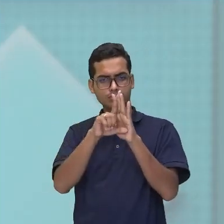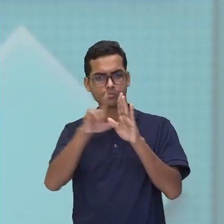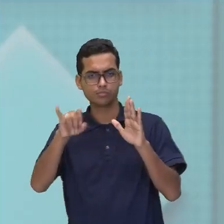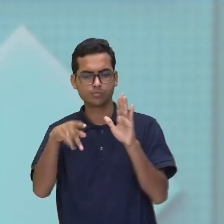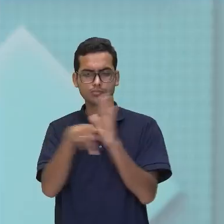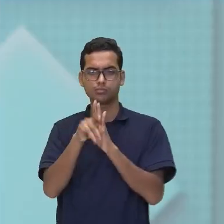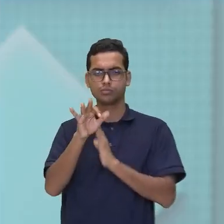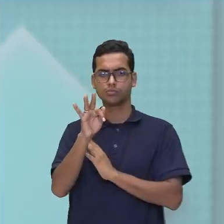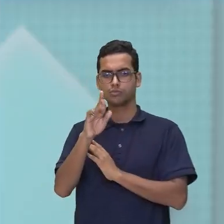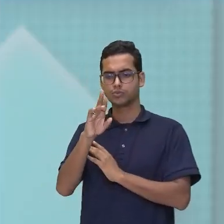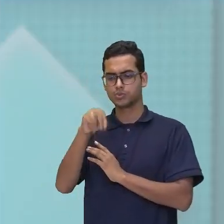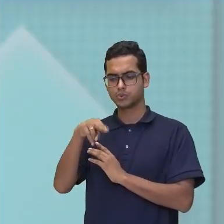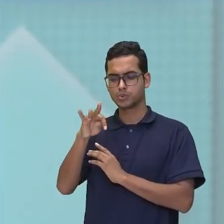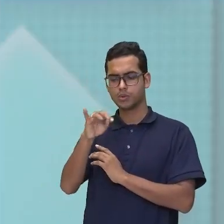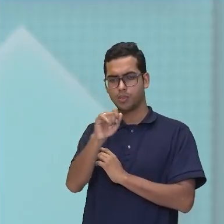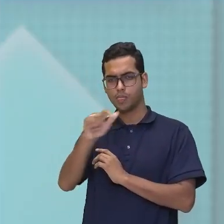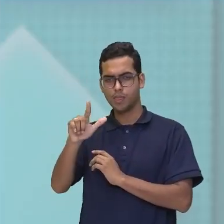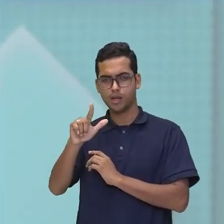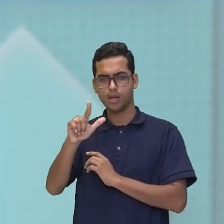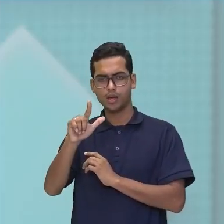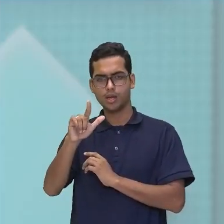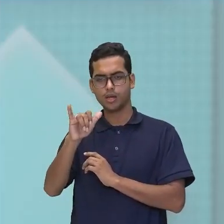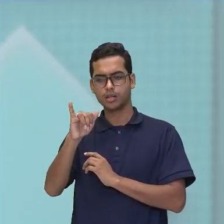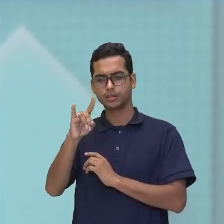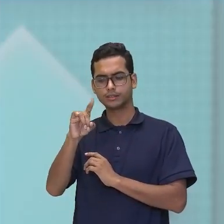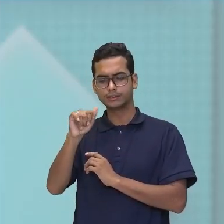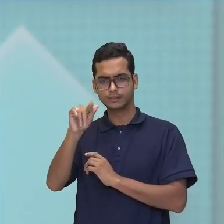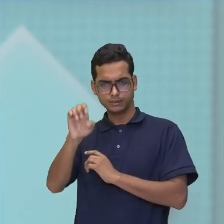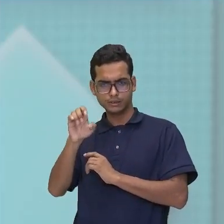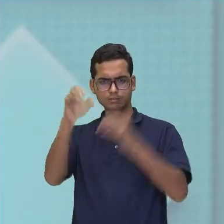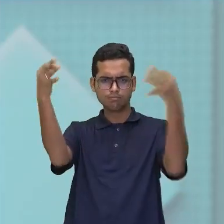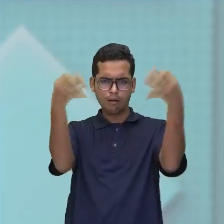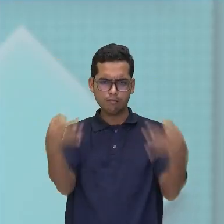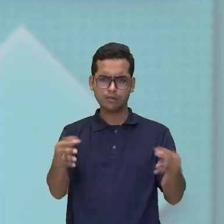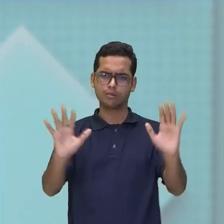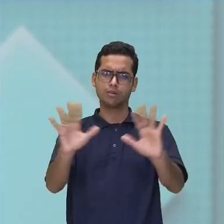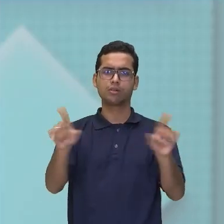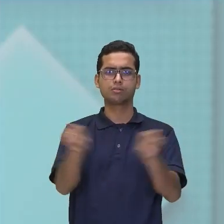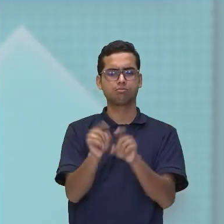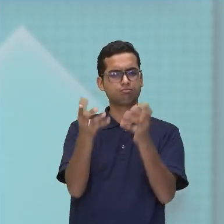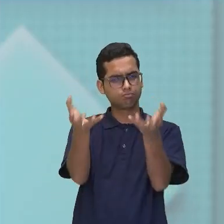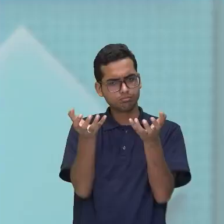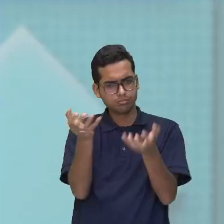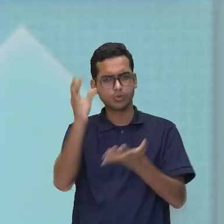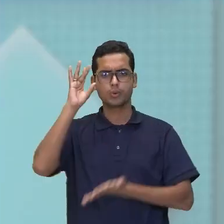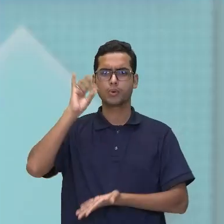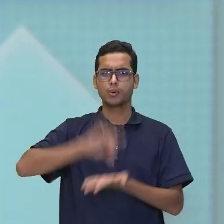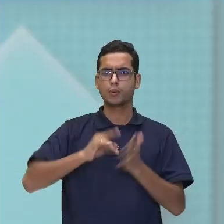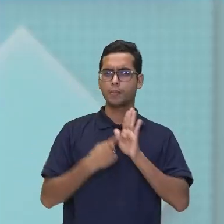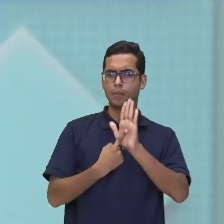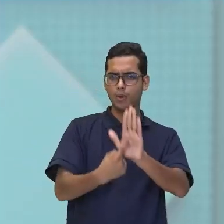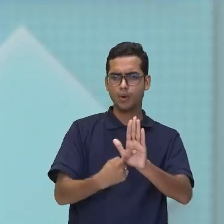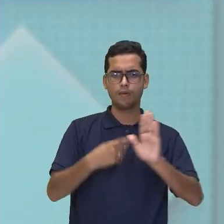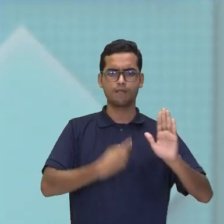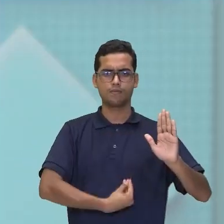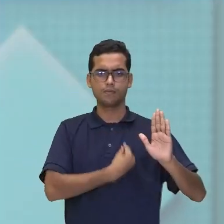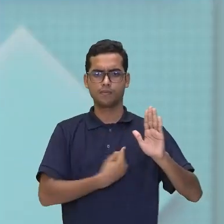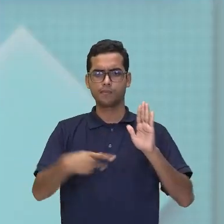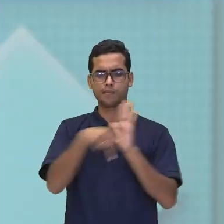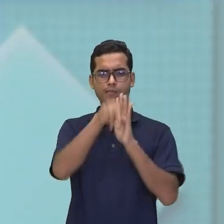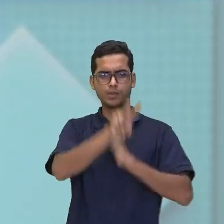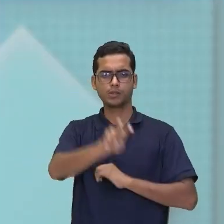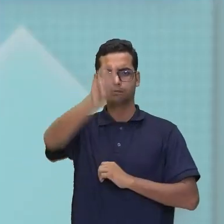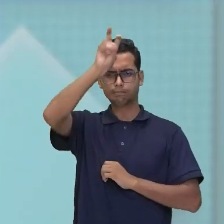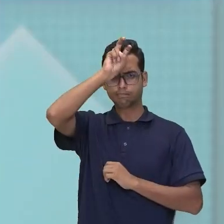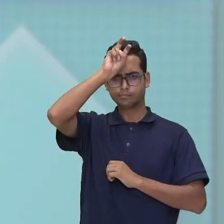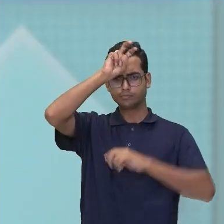levavam uma proporção perfeita para representar. Eles queriam representar a vida do faraó,